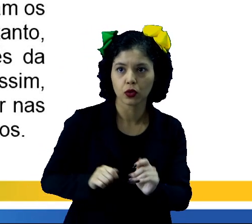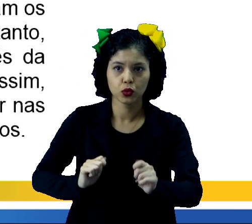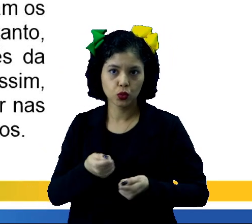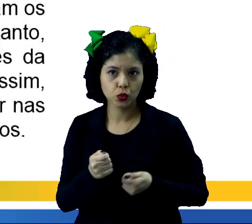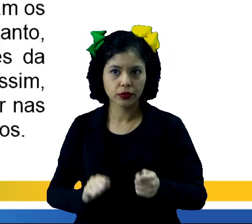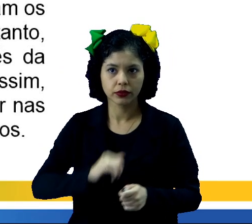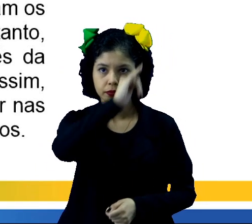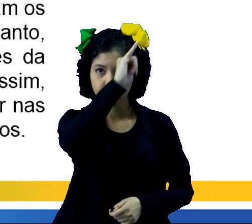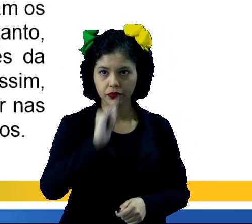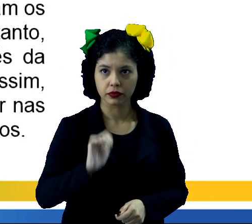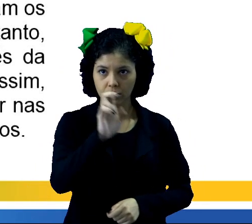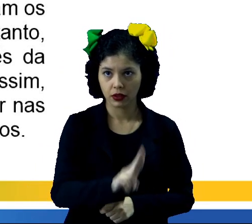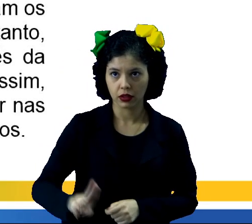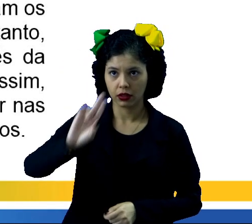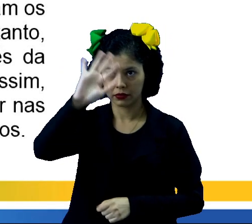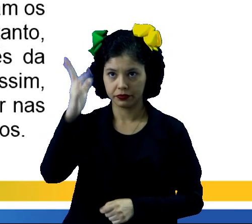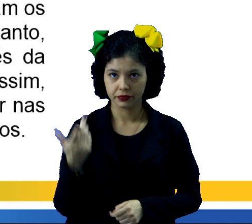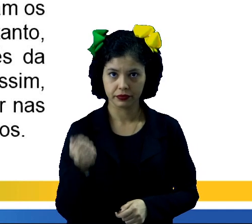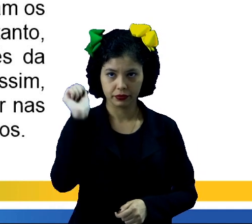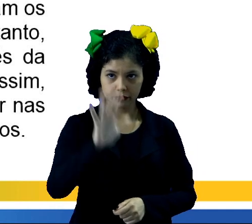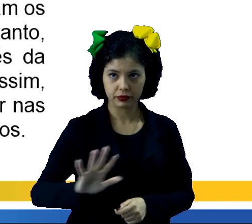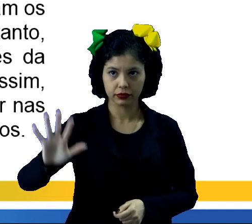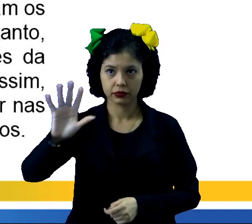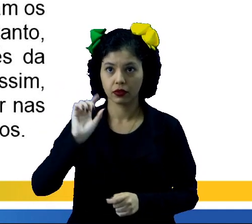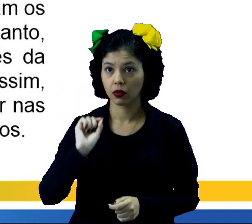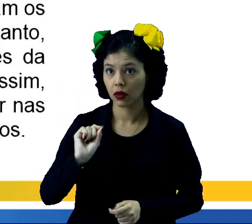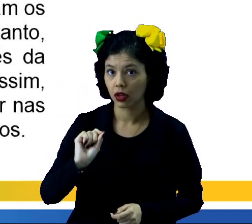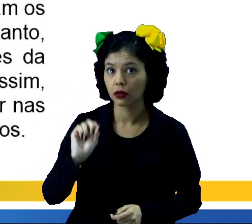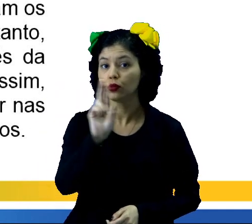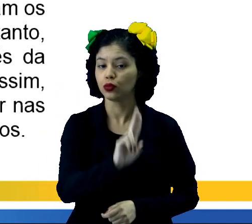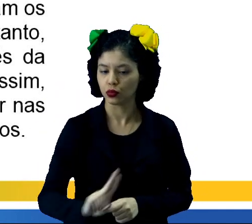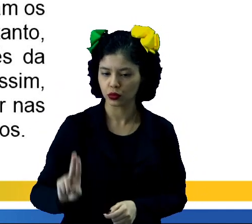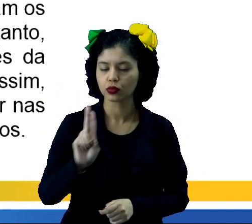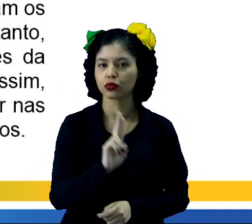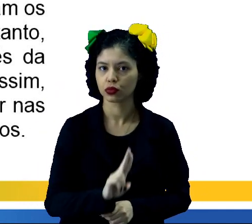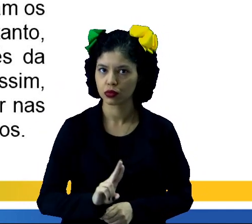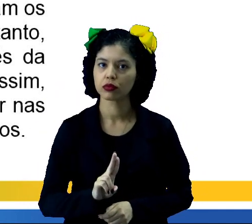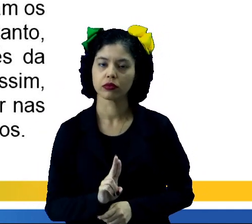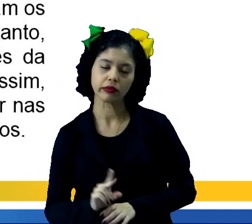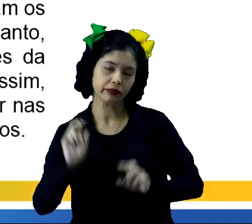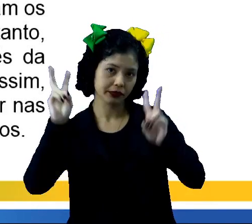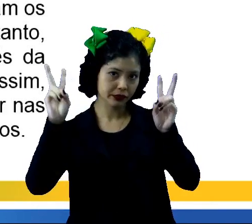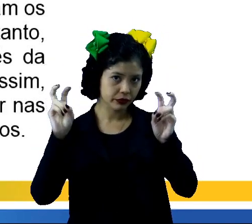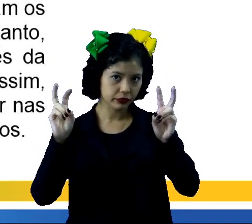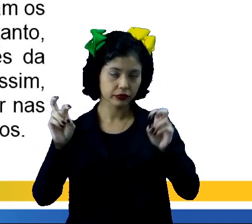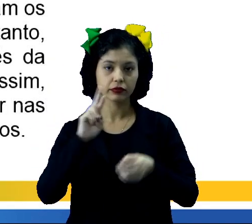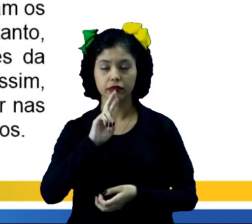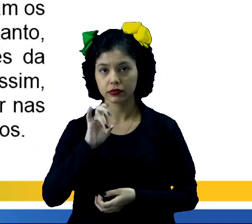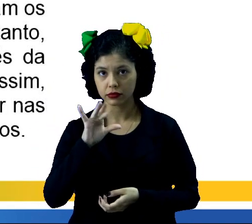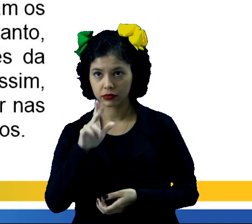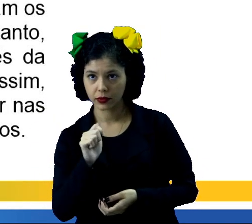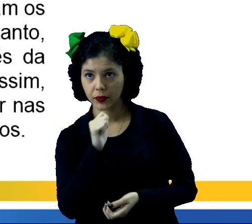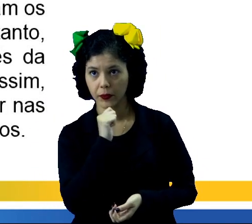domínio imperialista, né, sobre a África e a Ásia foi a utilização ideológica de teorias raciais,